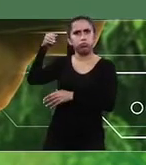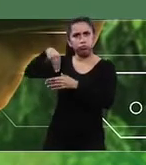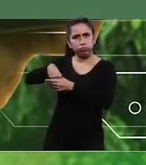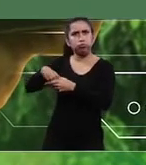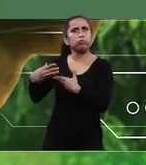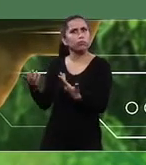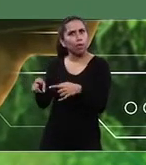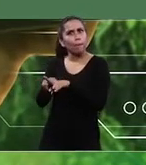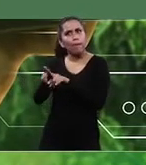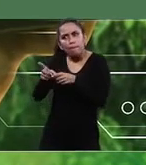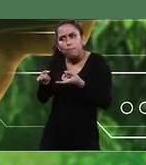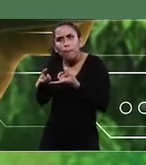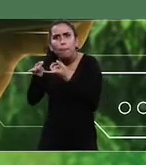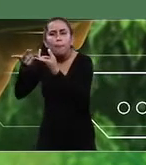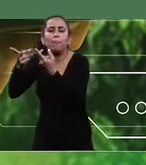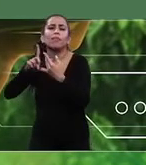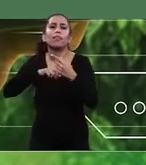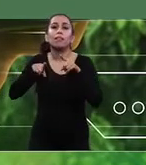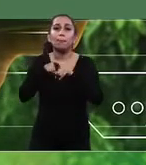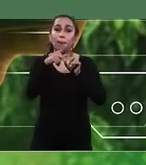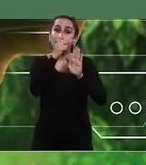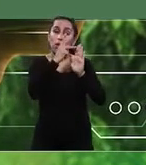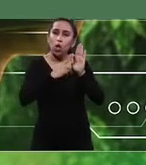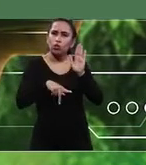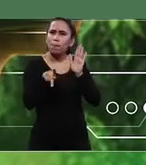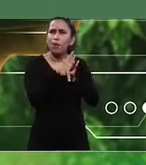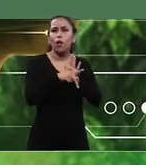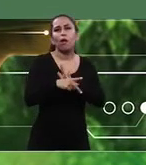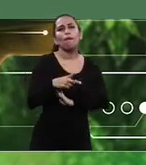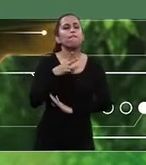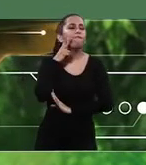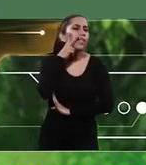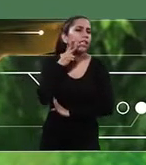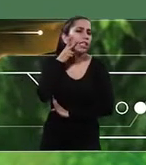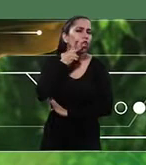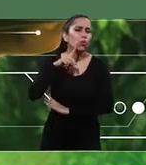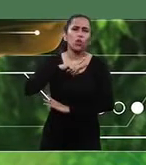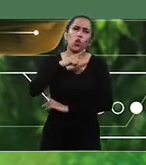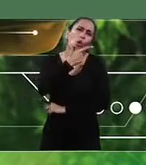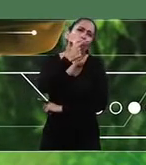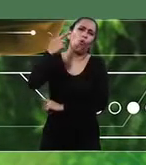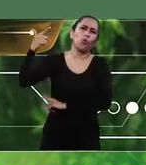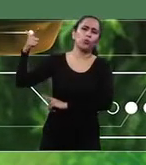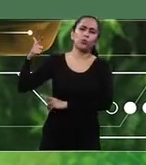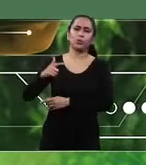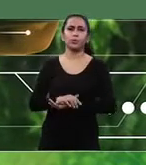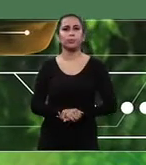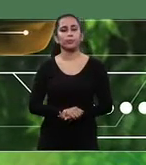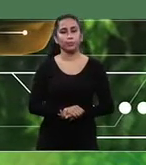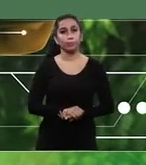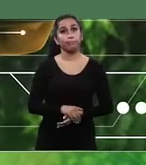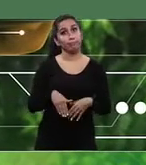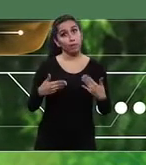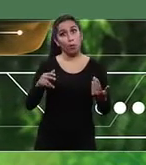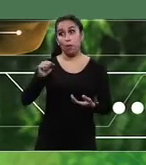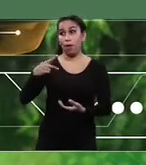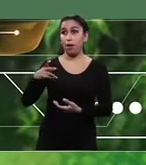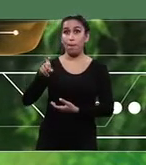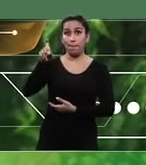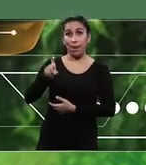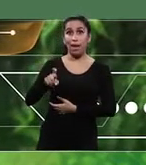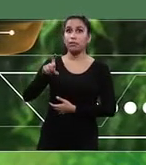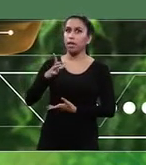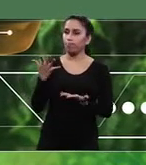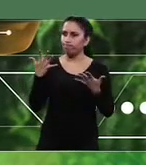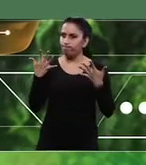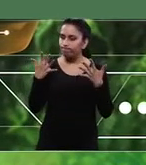ações próprias, projetos com setores como de vinhos, entre outros. Então, a Apex está muito engajada